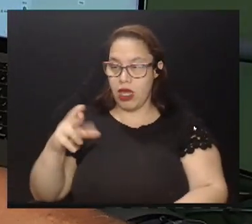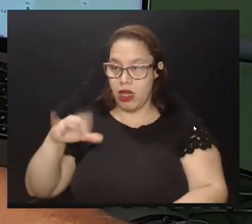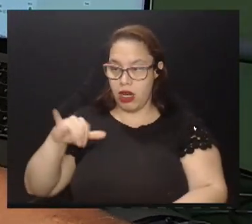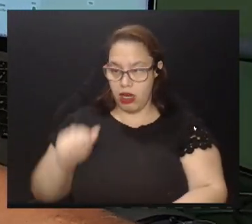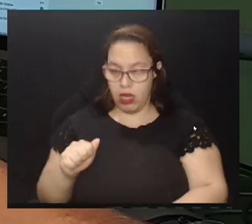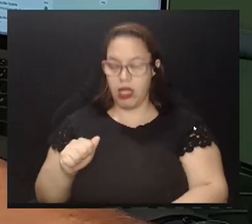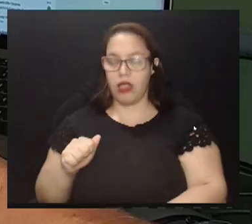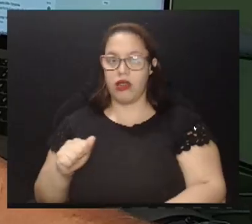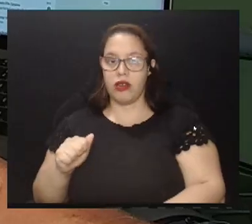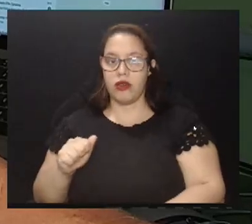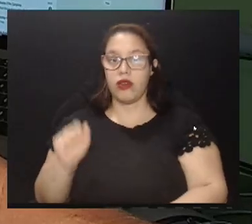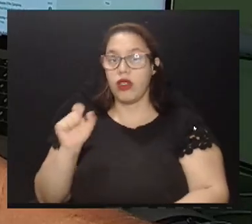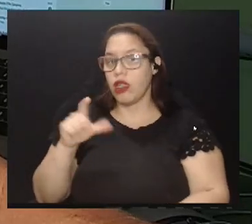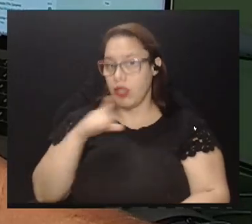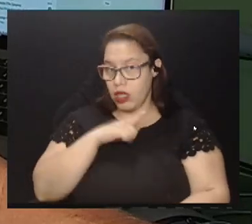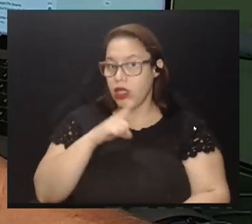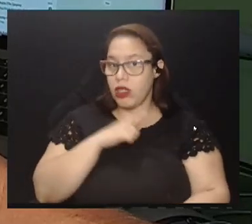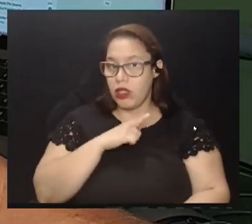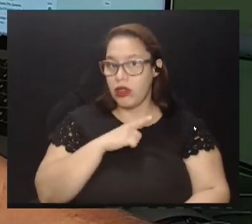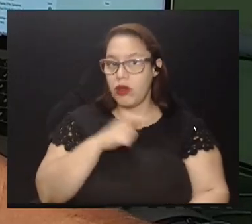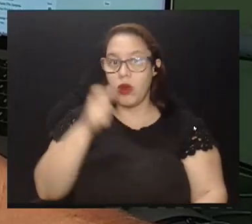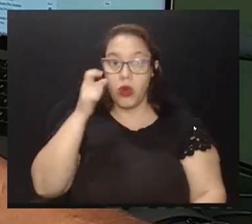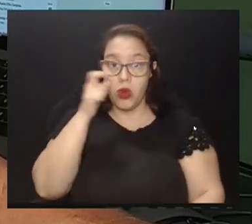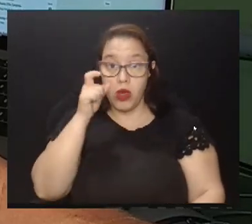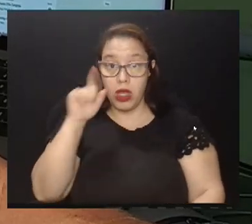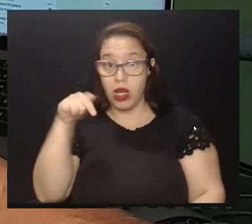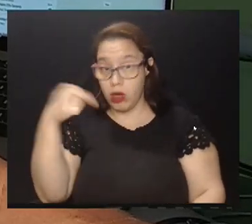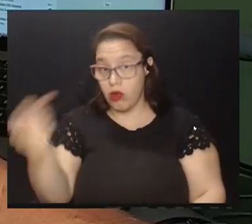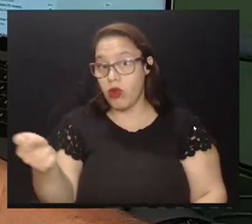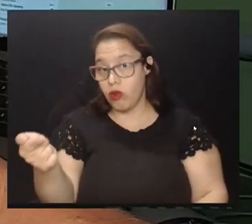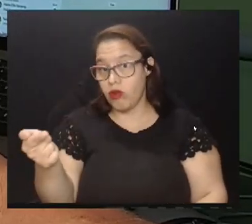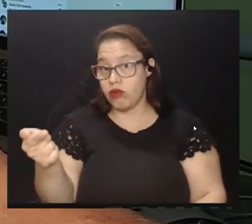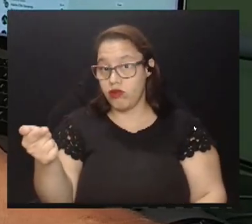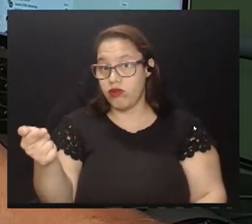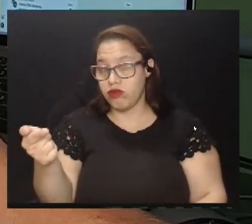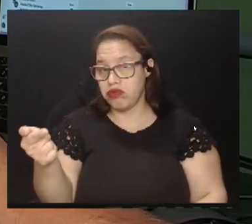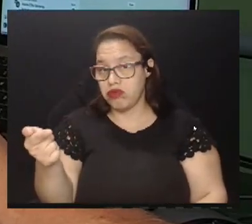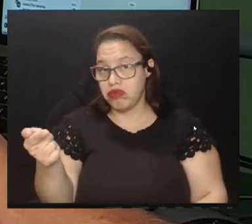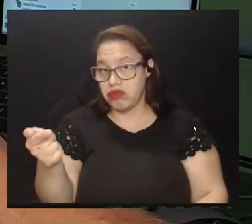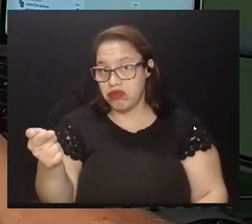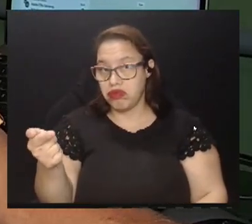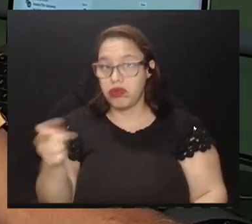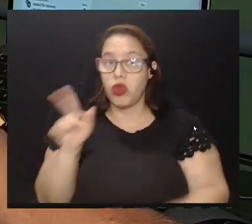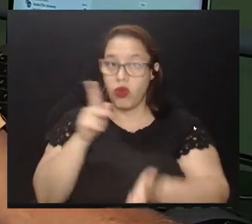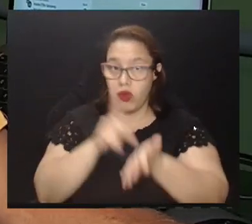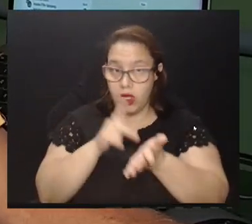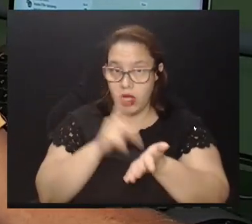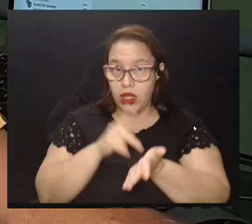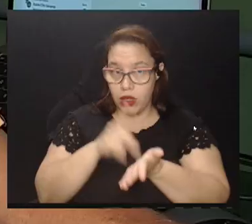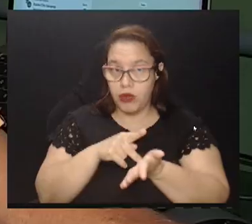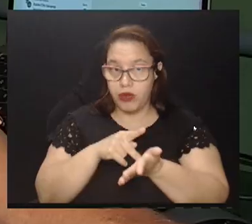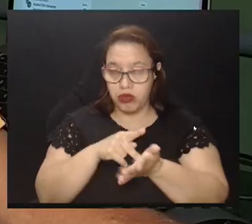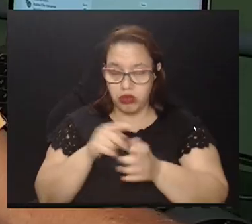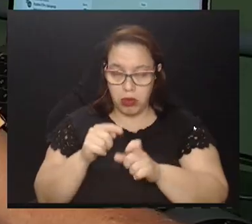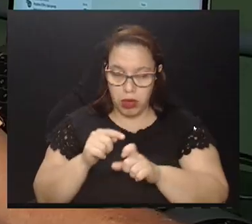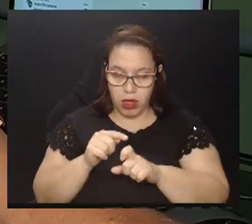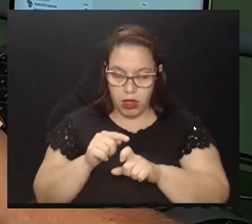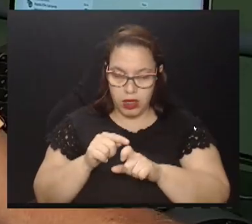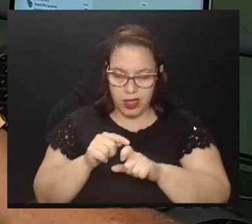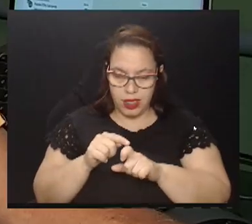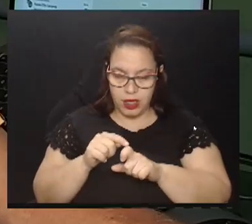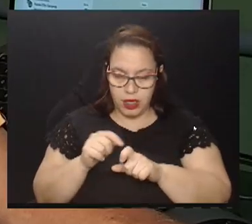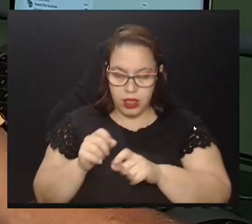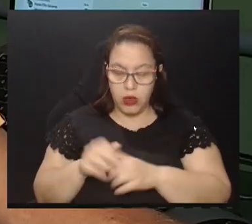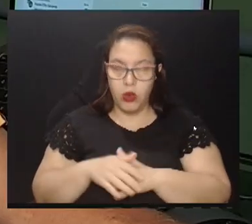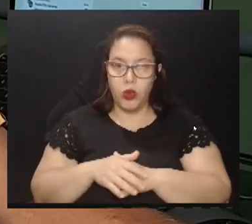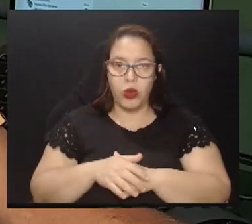prerrogativa o interesse pelo outro e por aquilo do universo do real. Né? A realidade, como a gente às vezes fala, a realidade